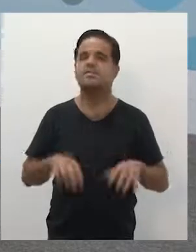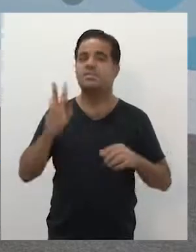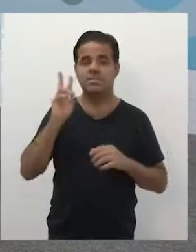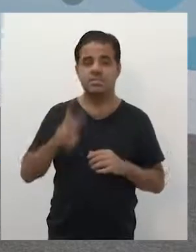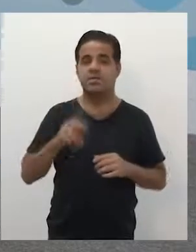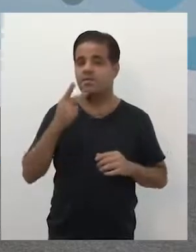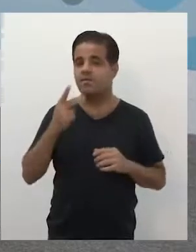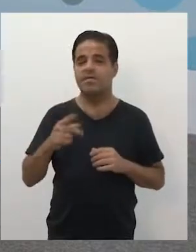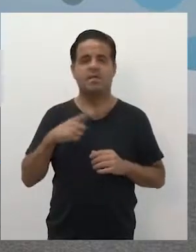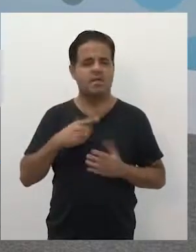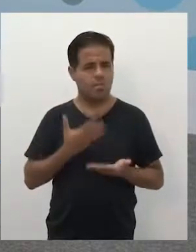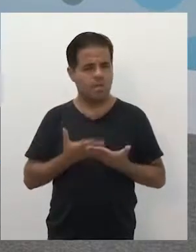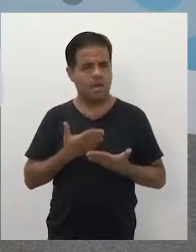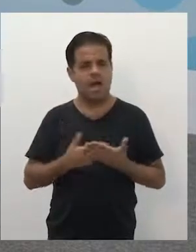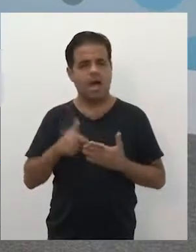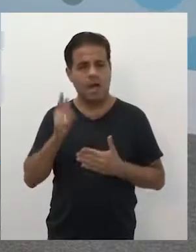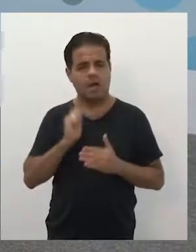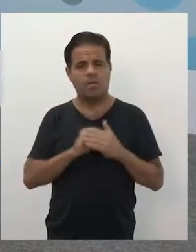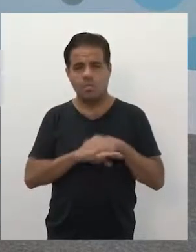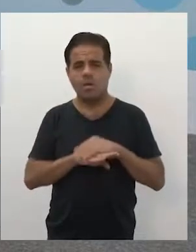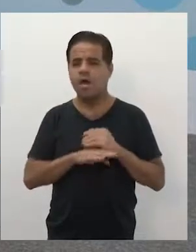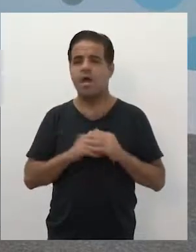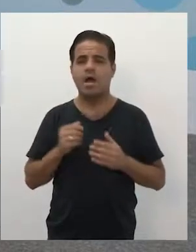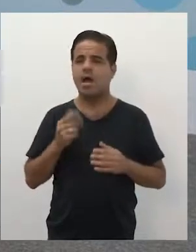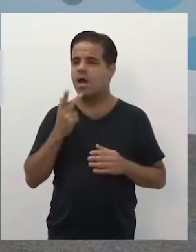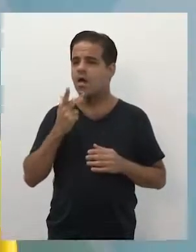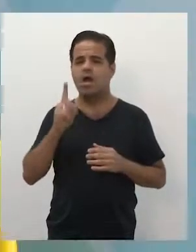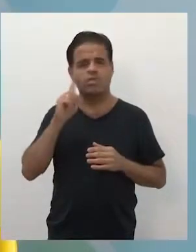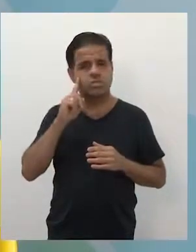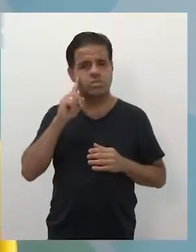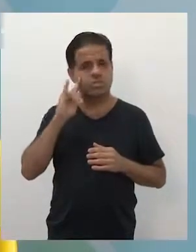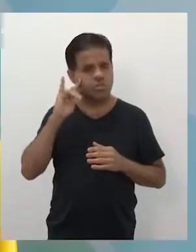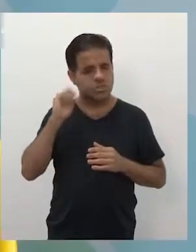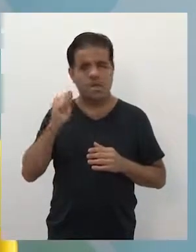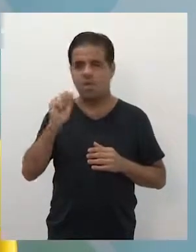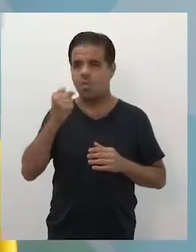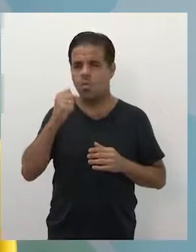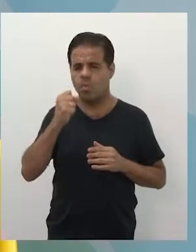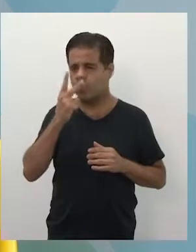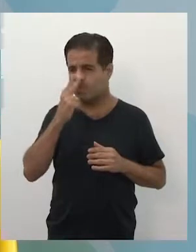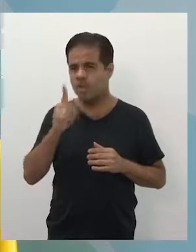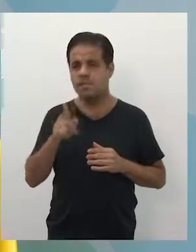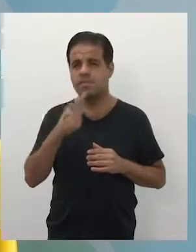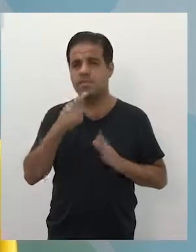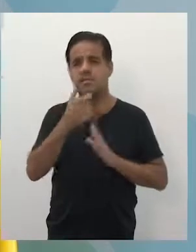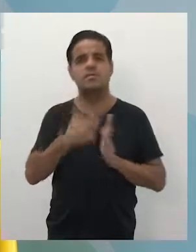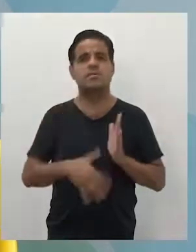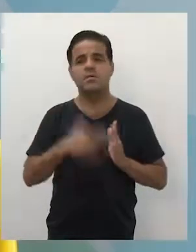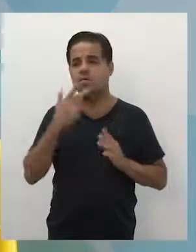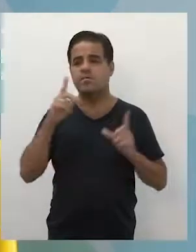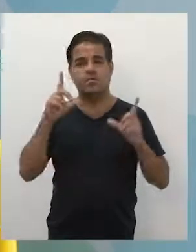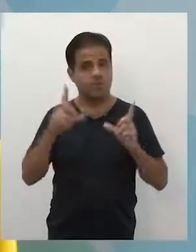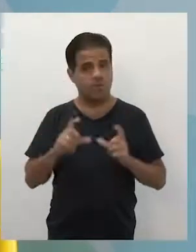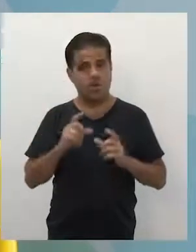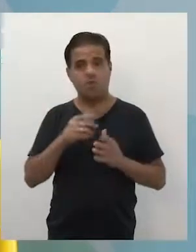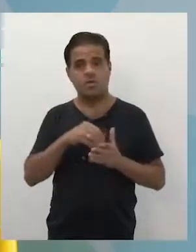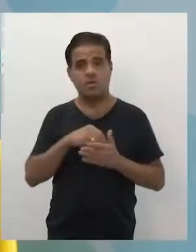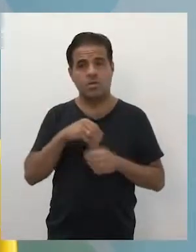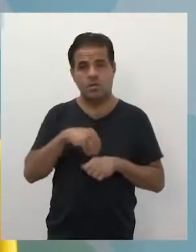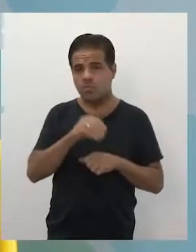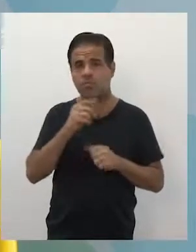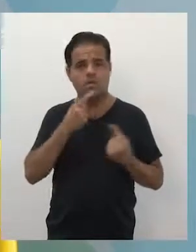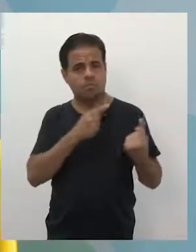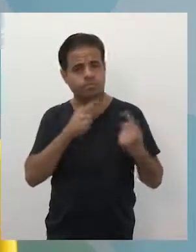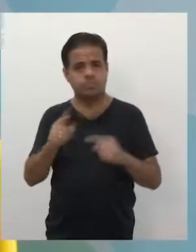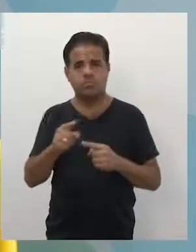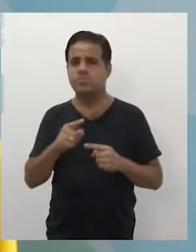foto, tem uma aula no repositório que não foi ao ar, eu acho que do dia 8, alguma coisa do tipo, e ela fala sobre fotoreportagem e fotodenúncia. Eu acho que é